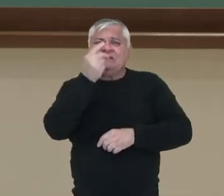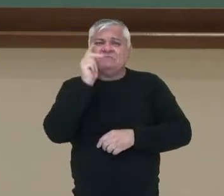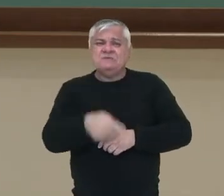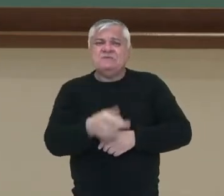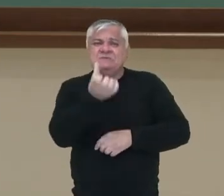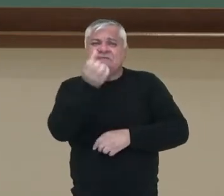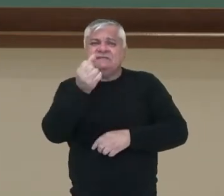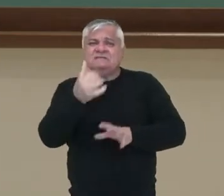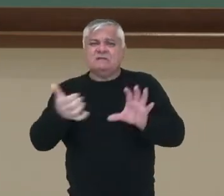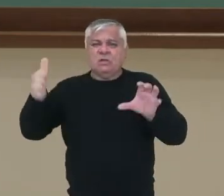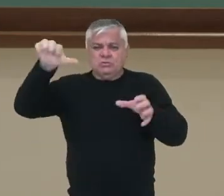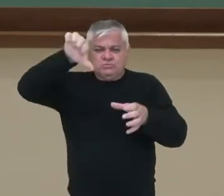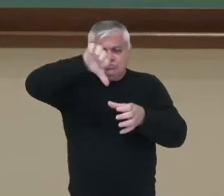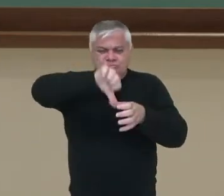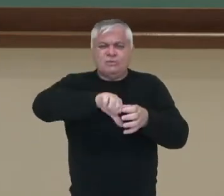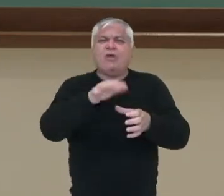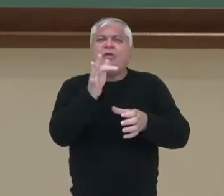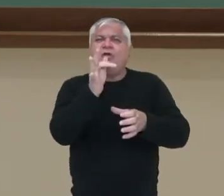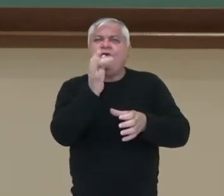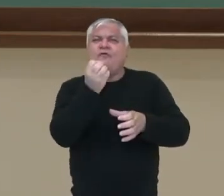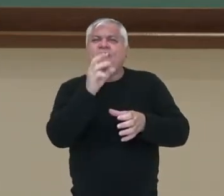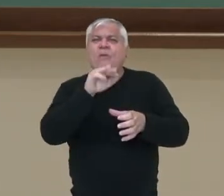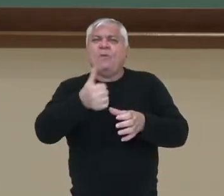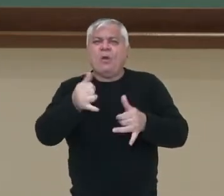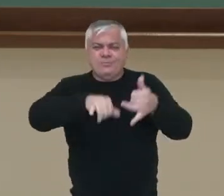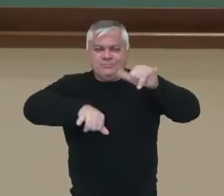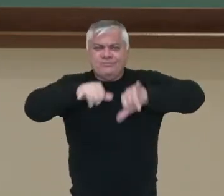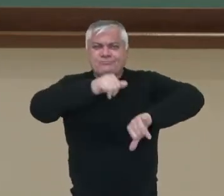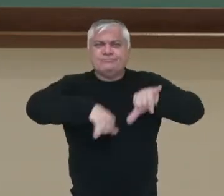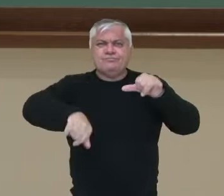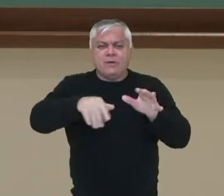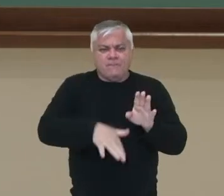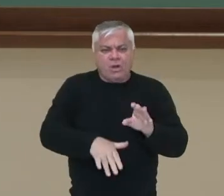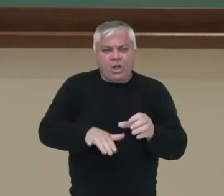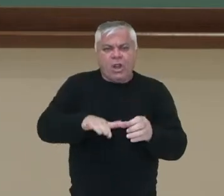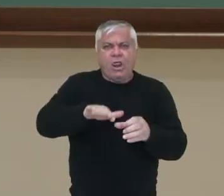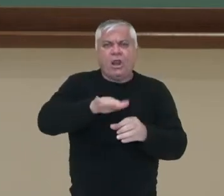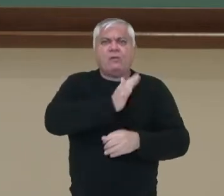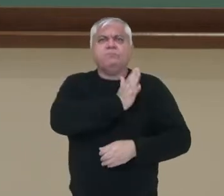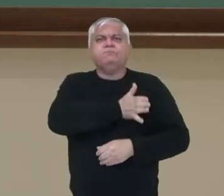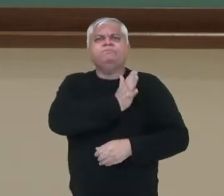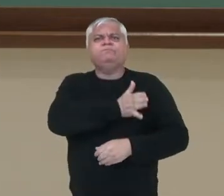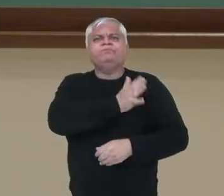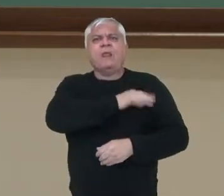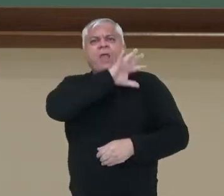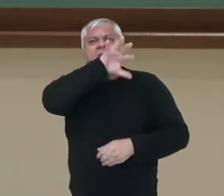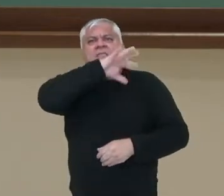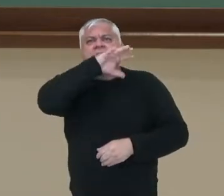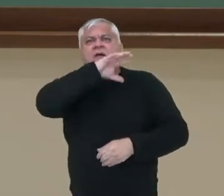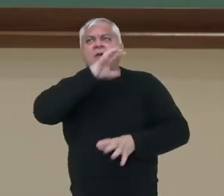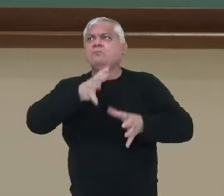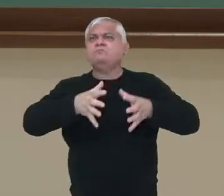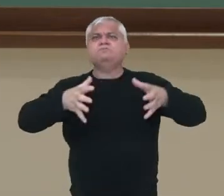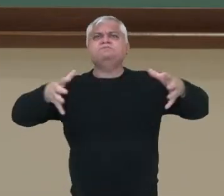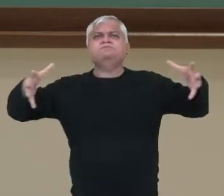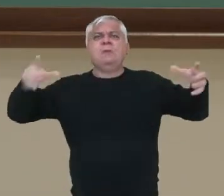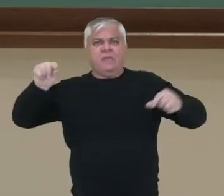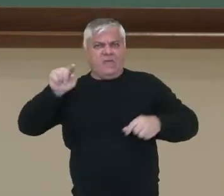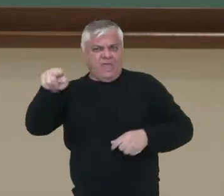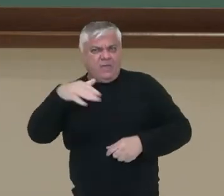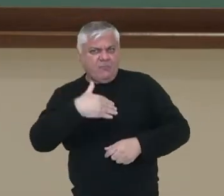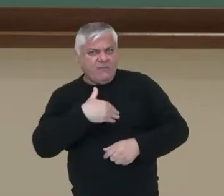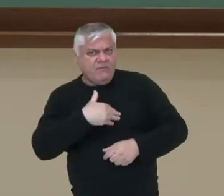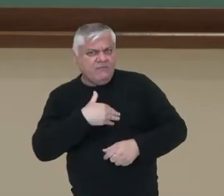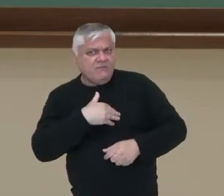do formaldeído, né? De quem será que é esse coração, né? Que animal que é tão grande assim? Será que ele é mamífero, não